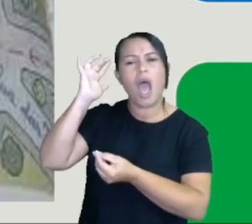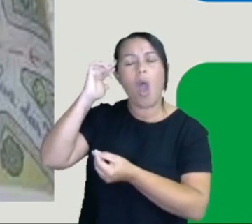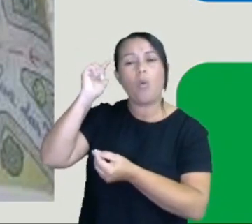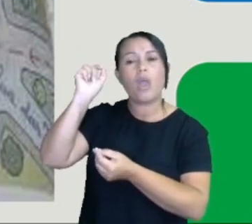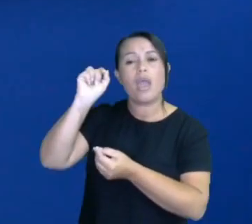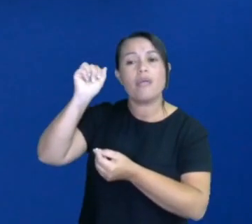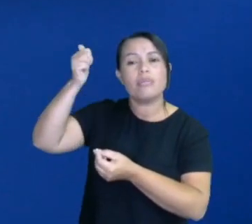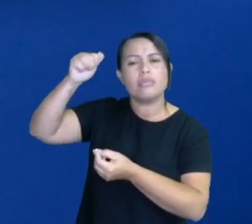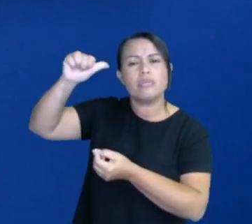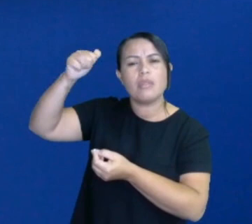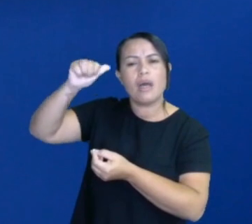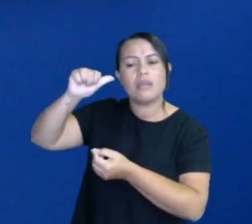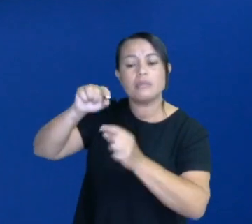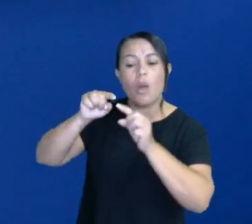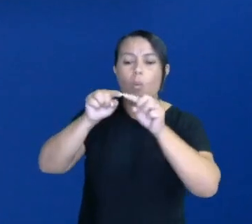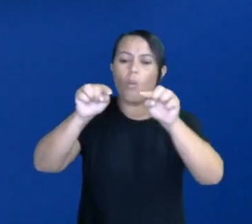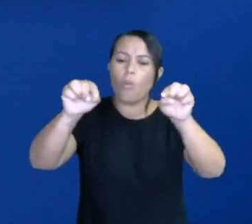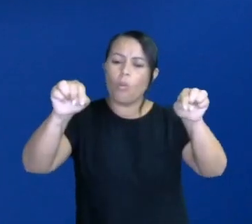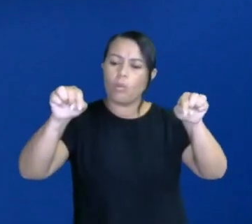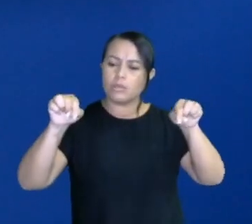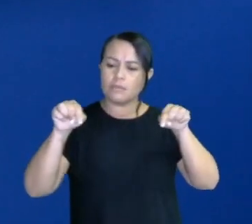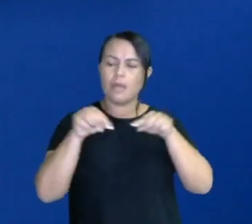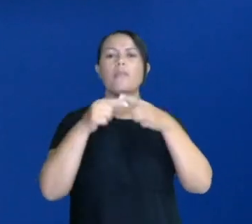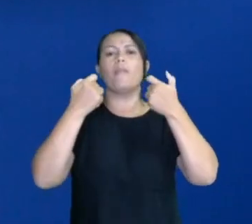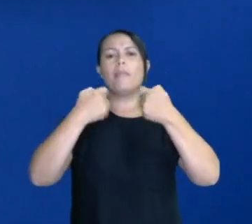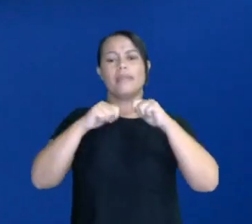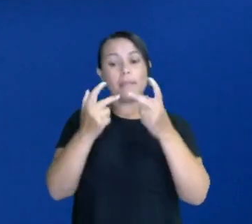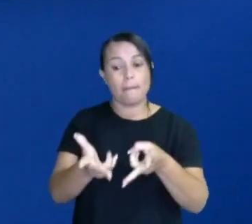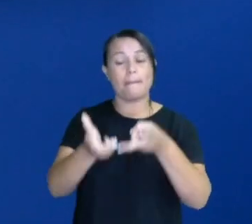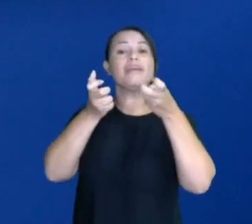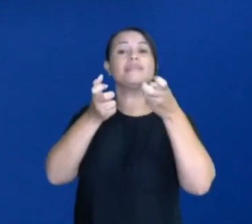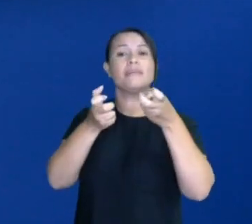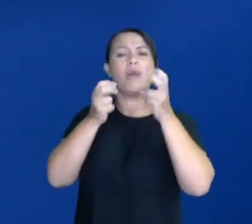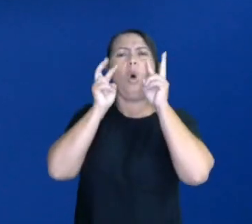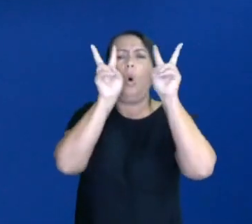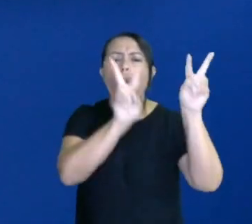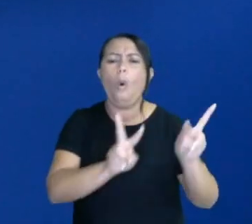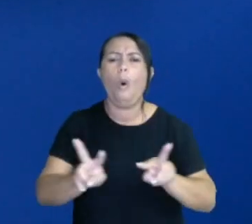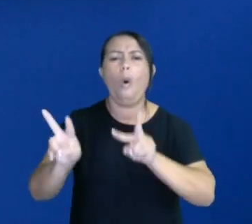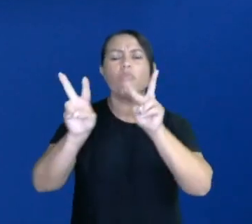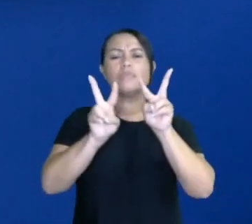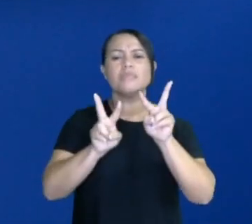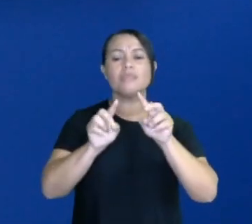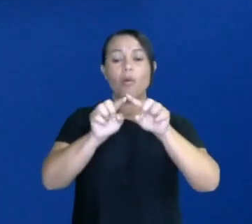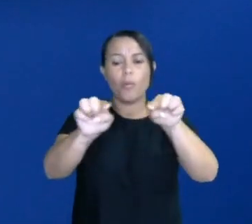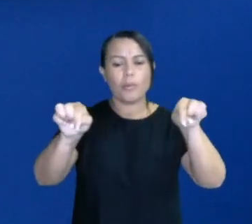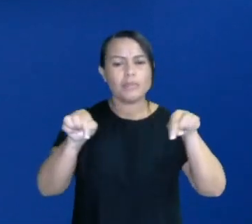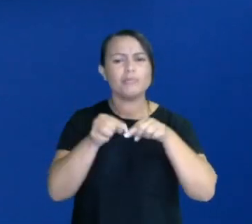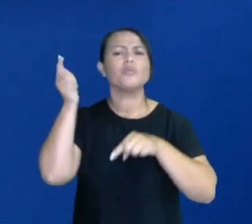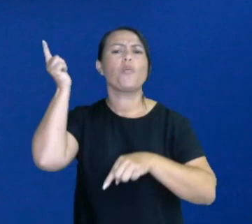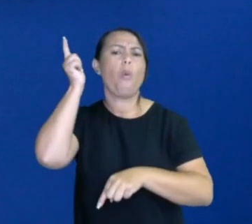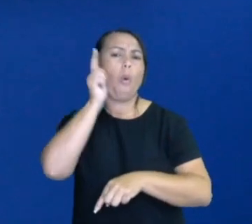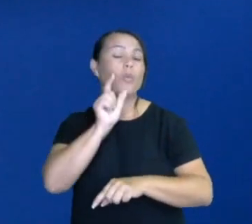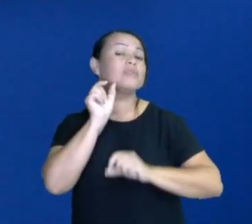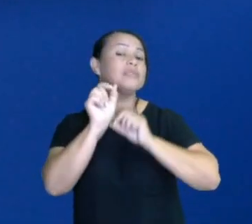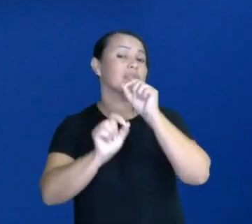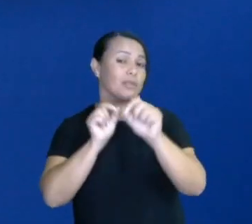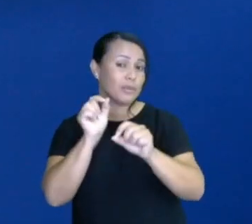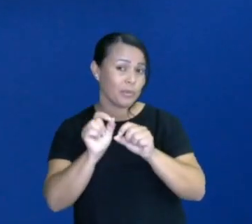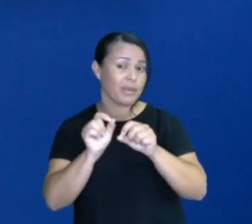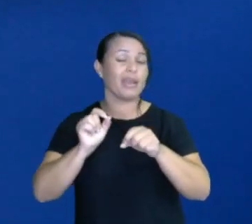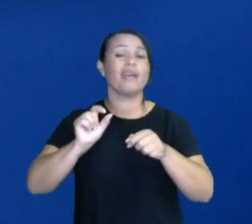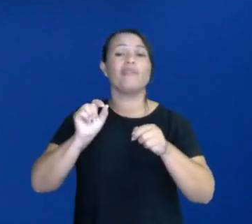de espaço, tá certo? Precisa se perceber e observar o espaço para daí então conseguir fazer